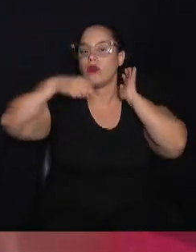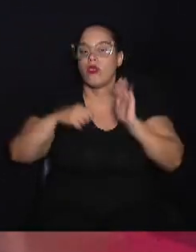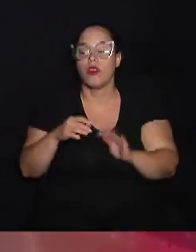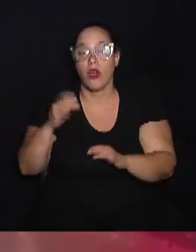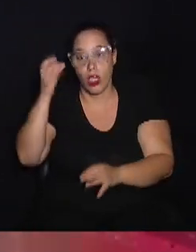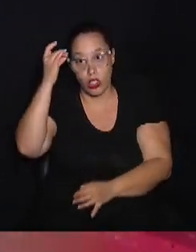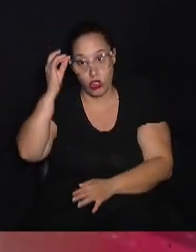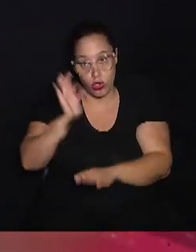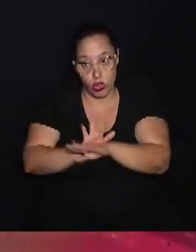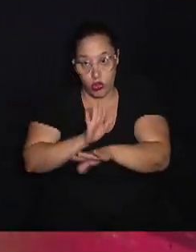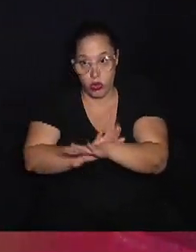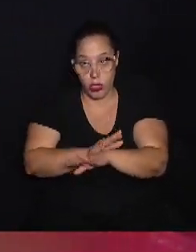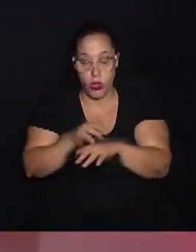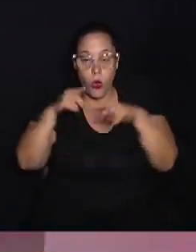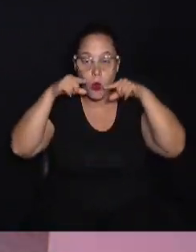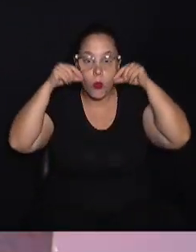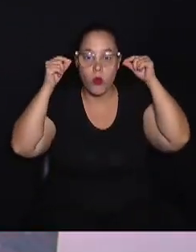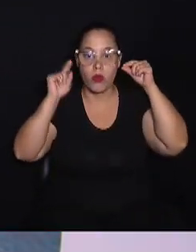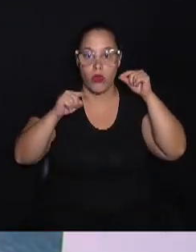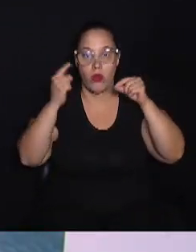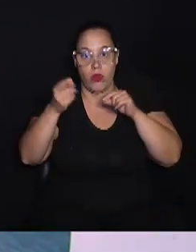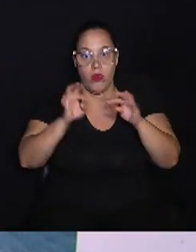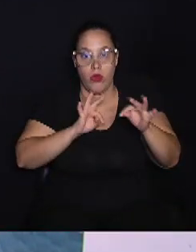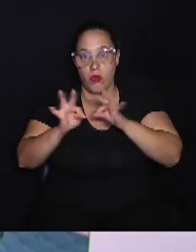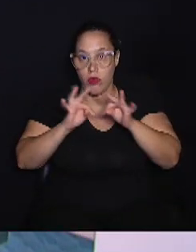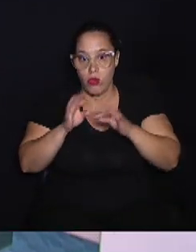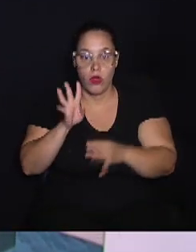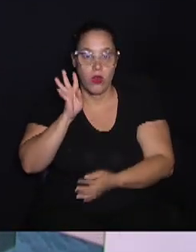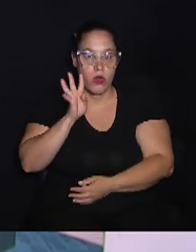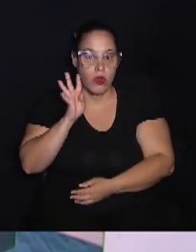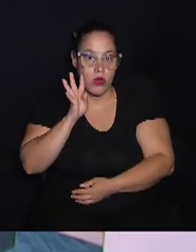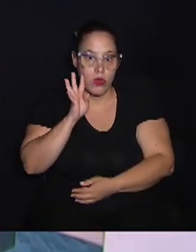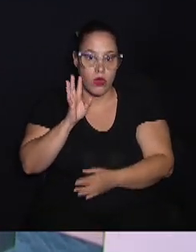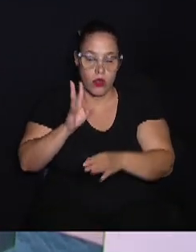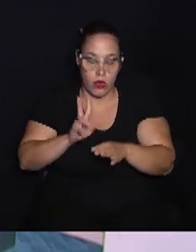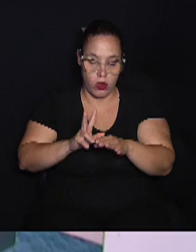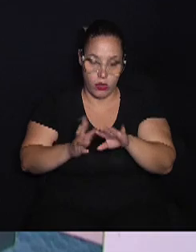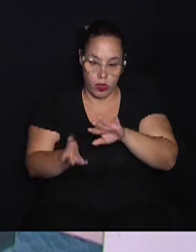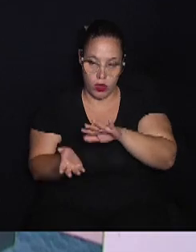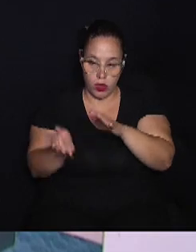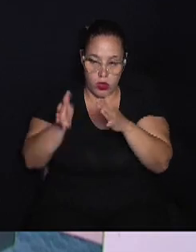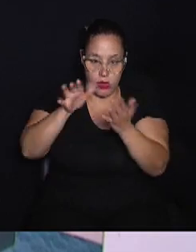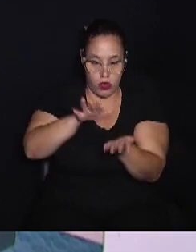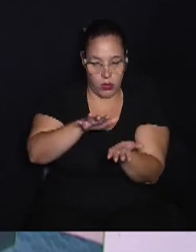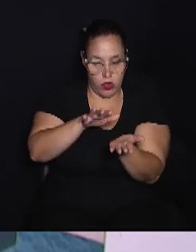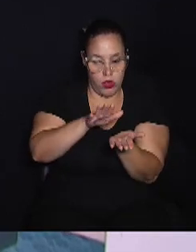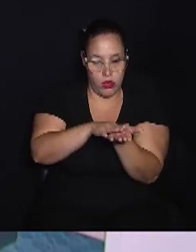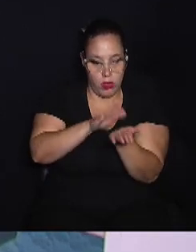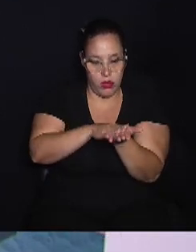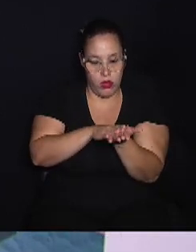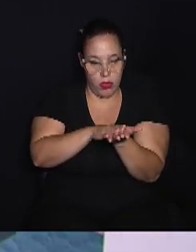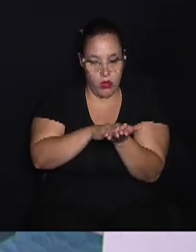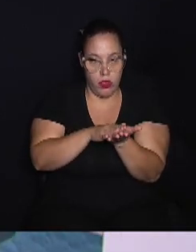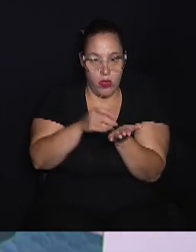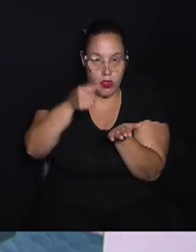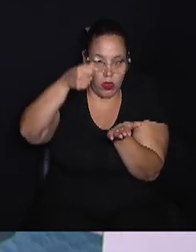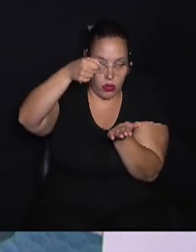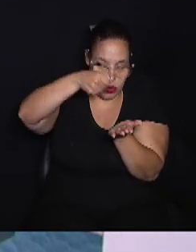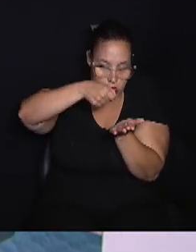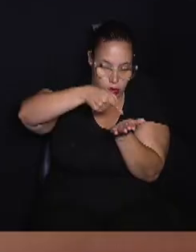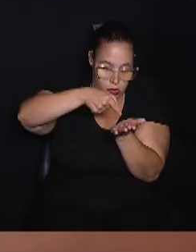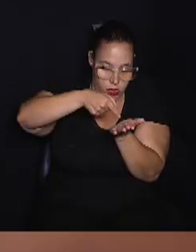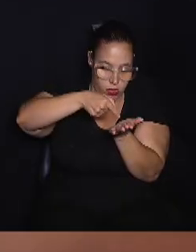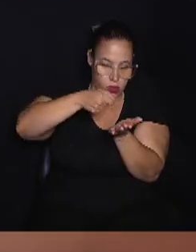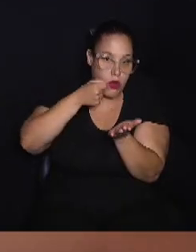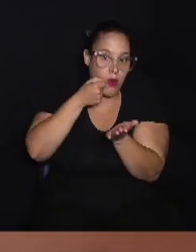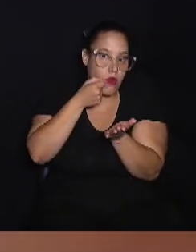bastante o gato ele tem uma outra técnica que é bem legal é você sentar virar ele de bruço E aí você administra no cantinho